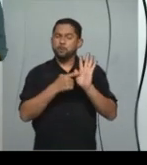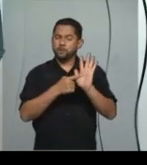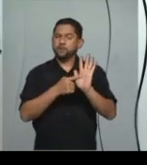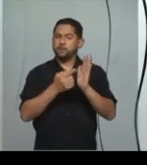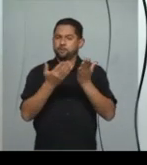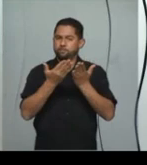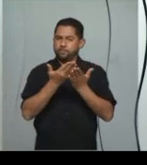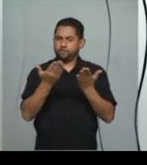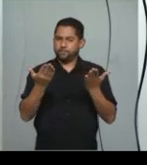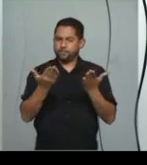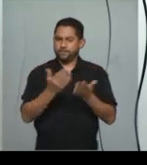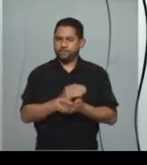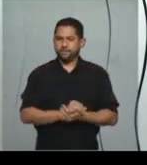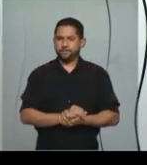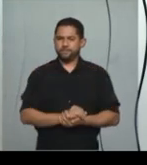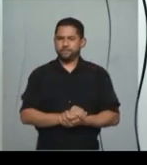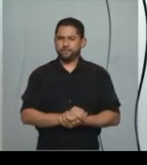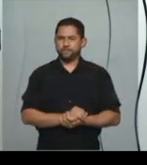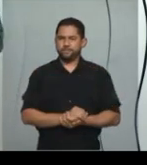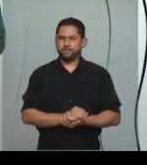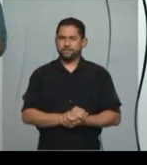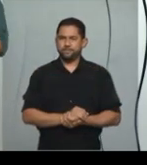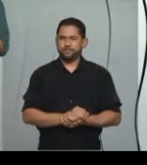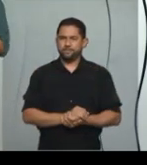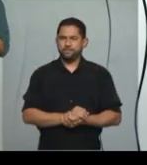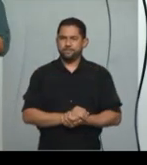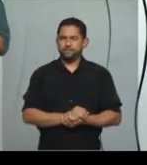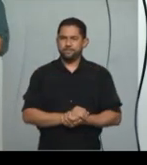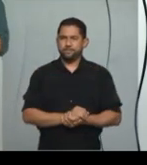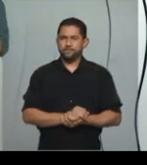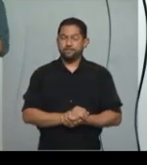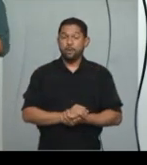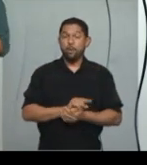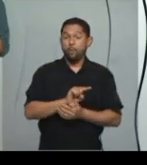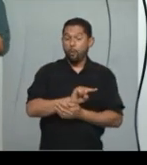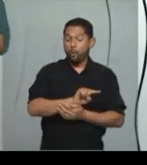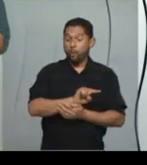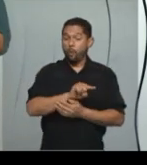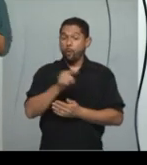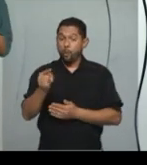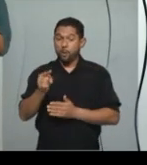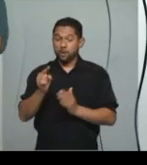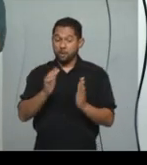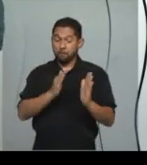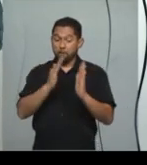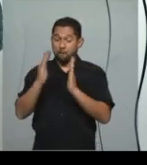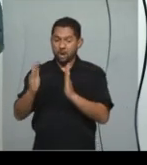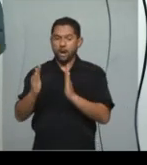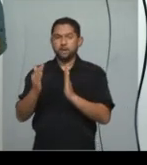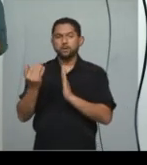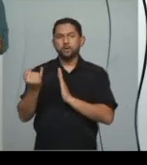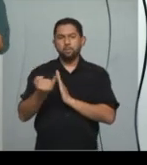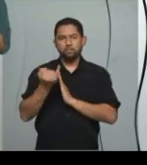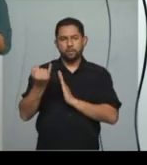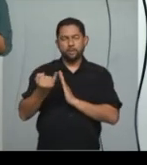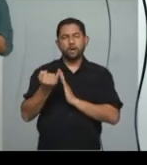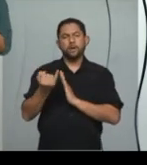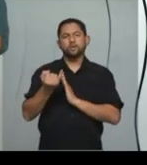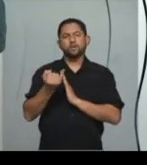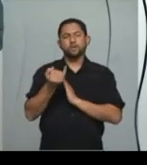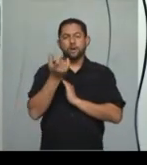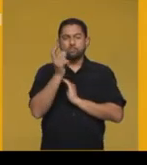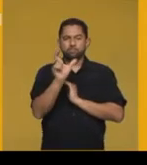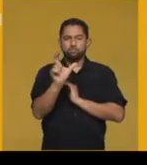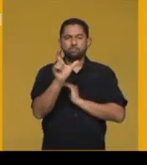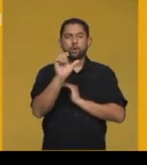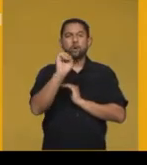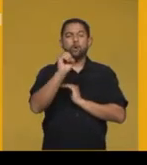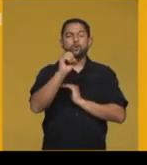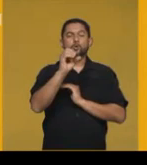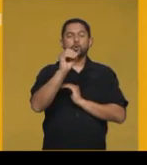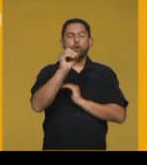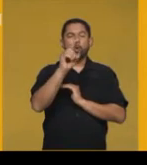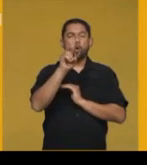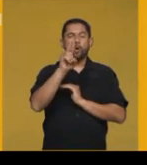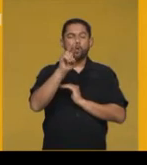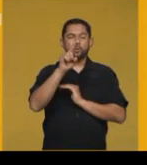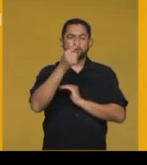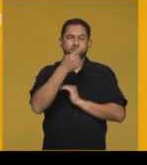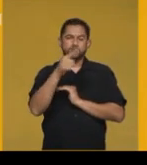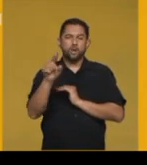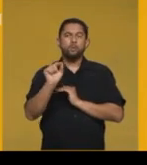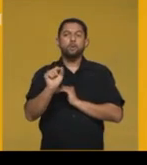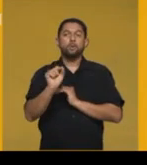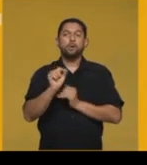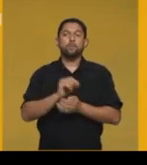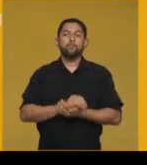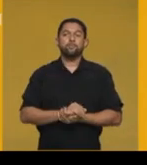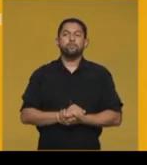isso. Bom, outra parte importante referente às soluções é a questão da solubilidade.